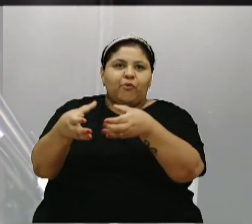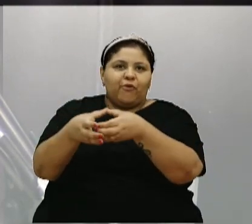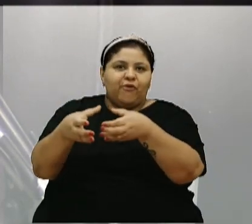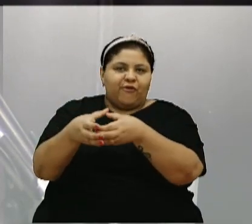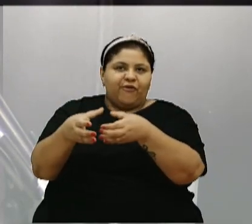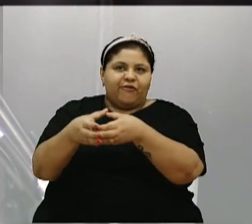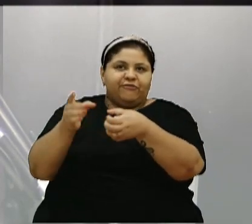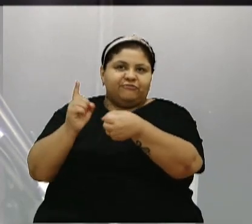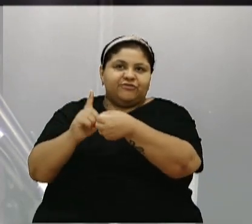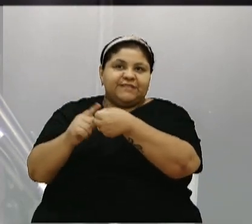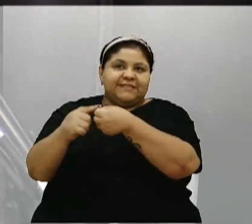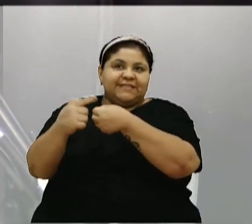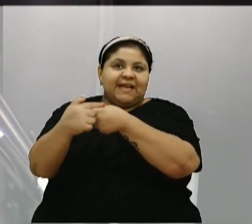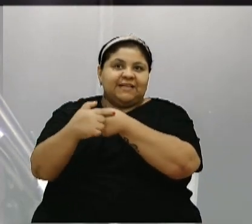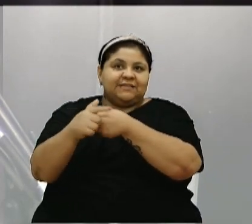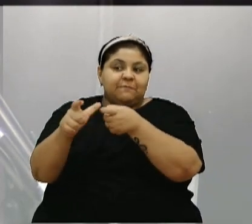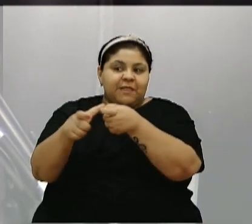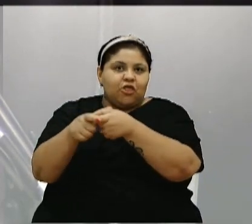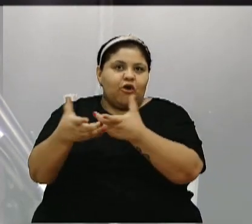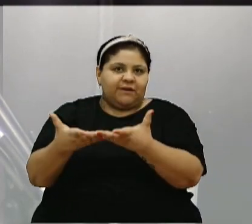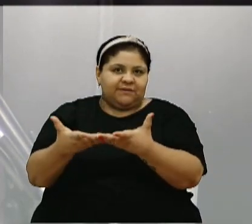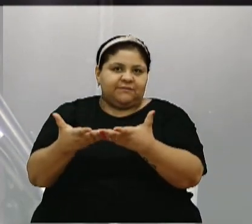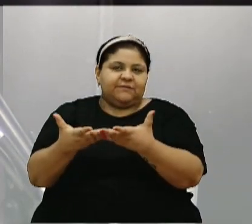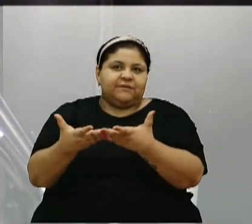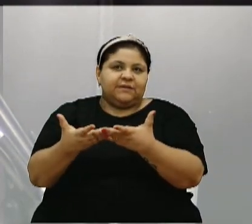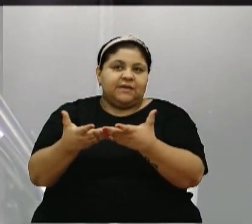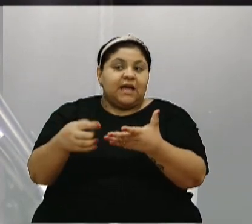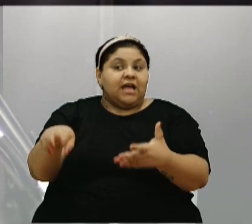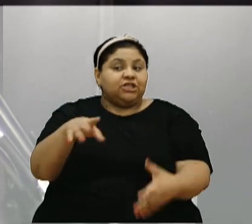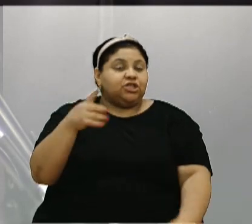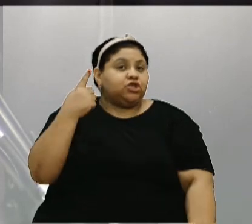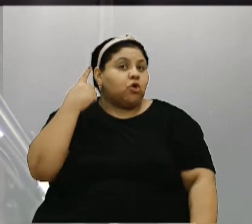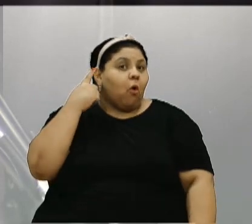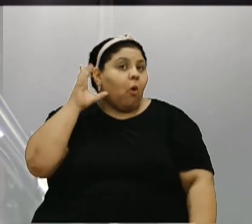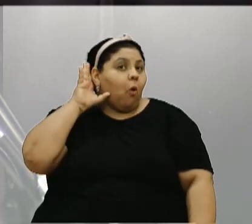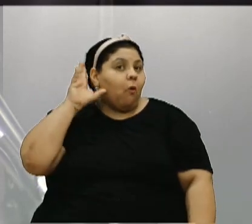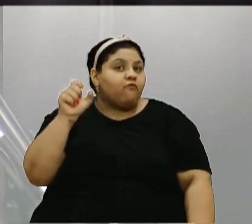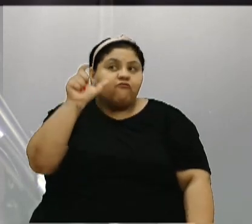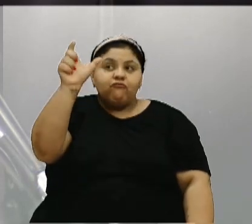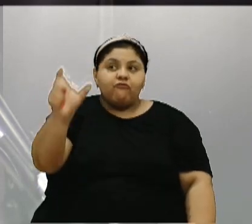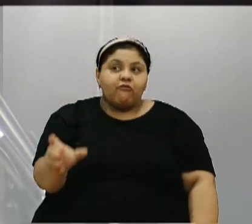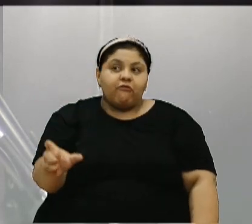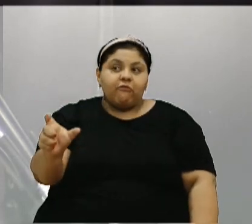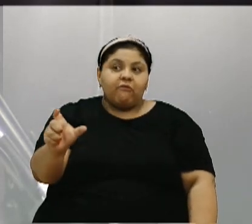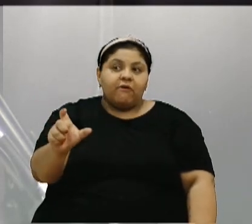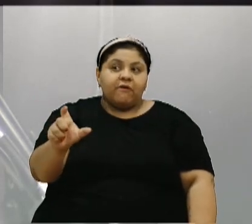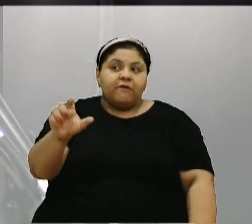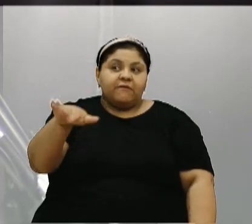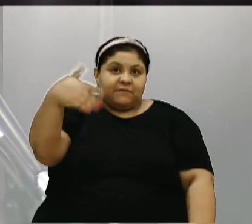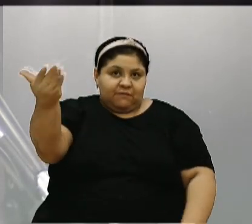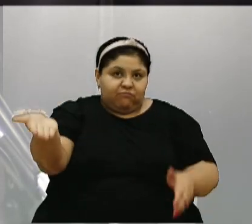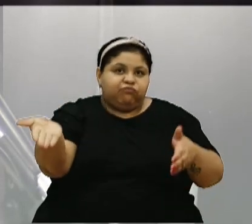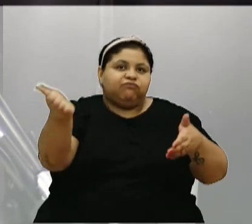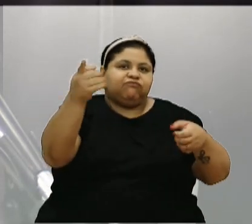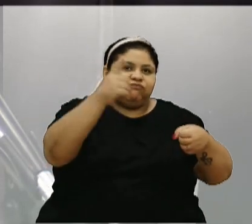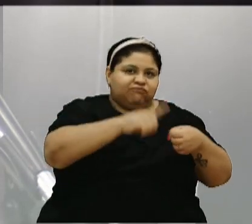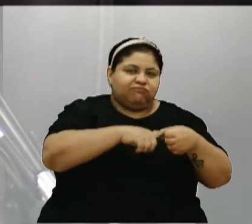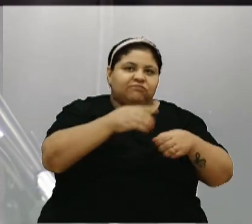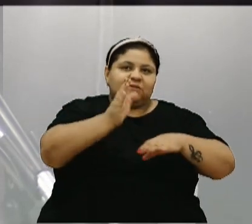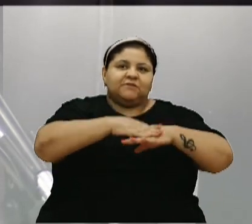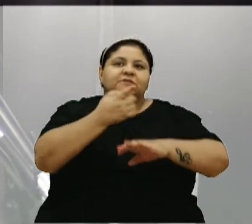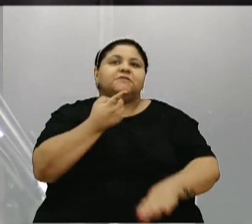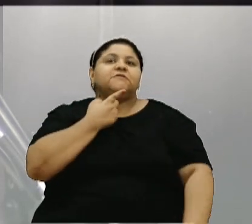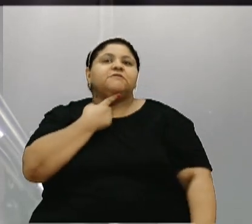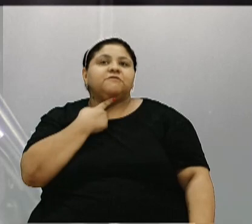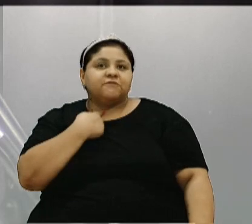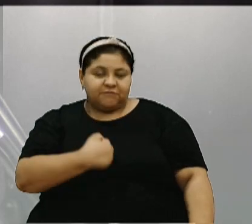a gente ouvia que as pessoas que vinham de fora, o lugar que elas mais gostavam,